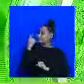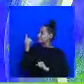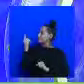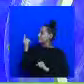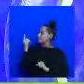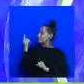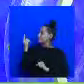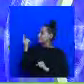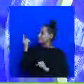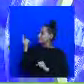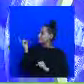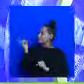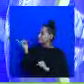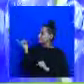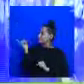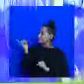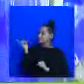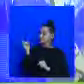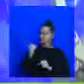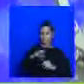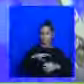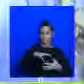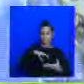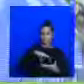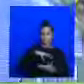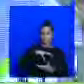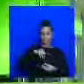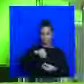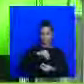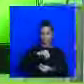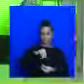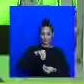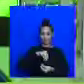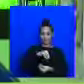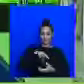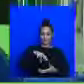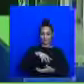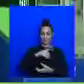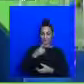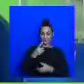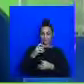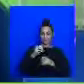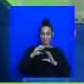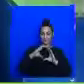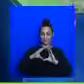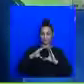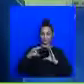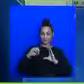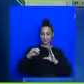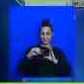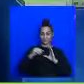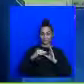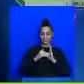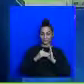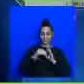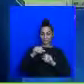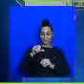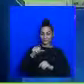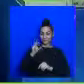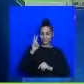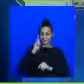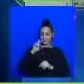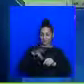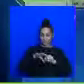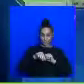posicionada, valendo. Globo recarregado, embaralhando 10 bolas numeradas de 0 a 9. Lembrando que no